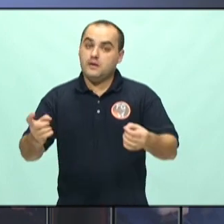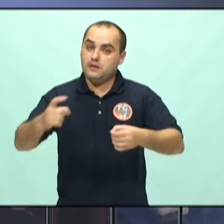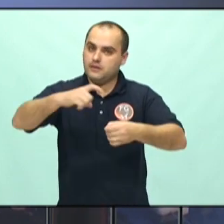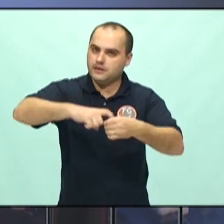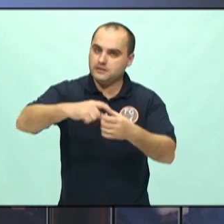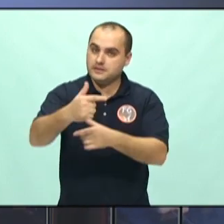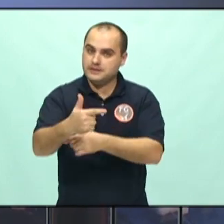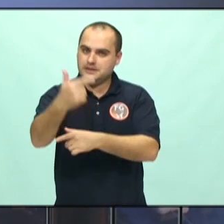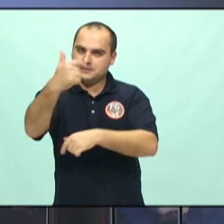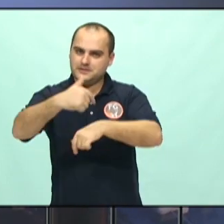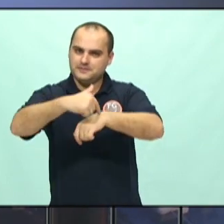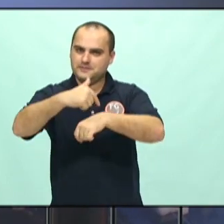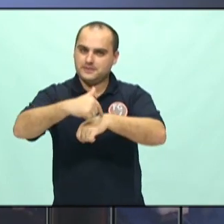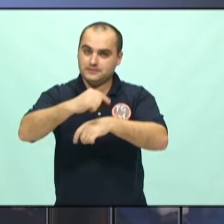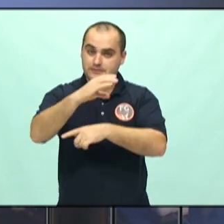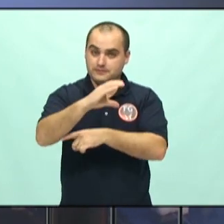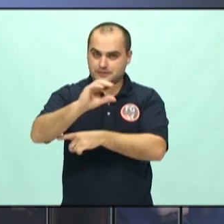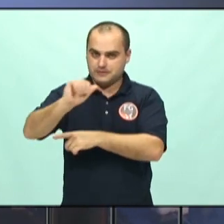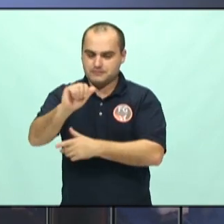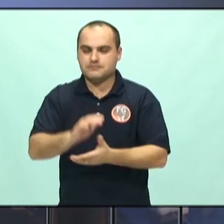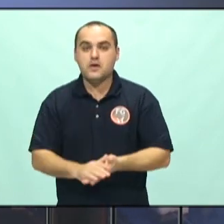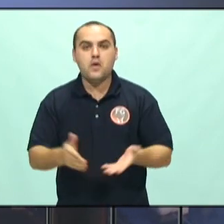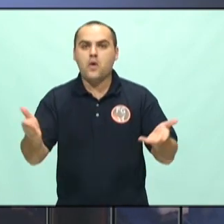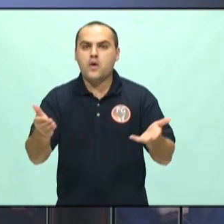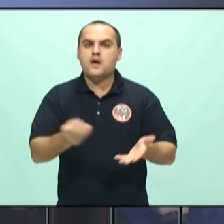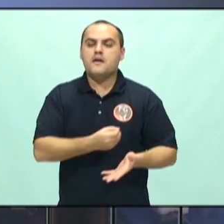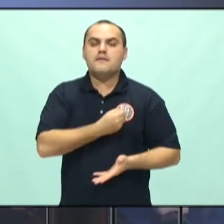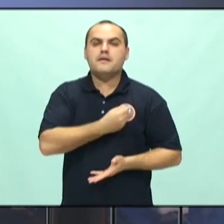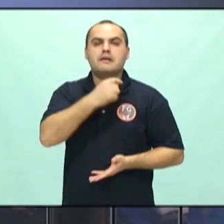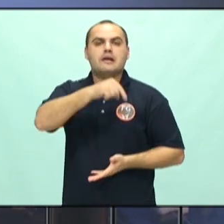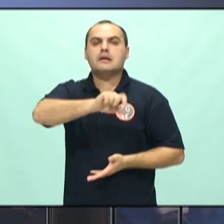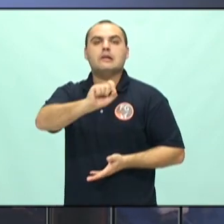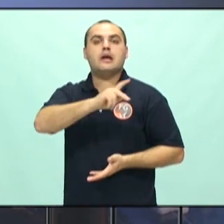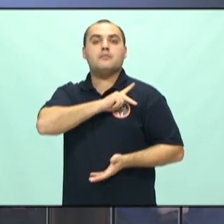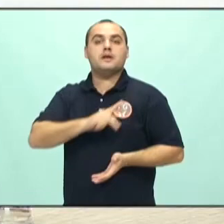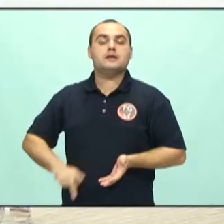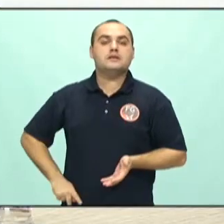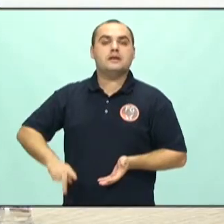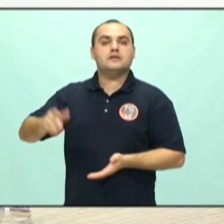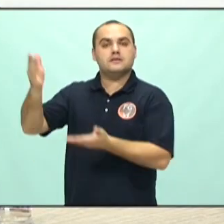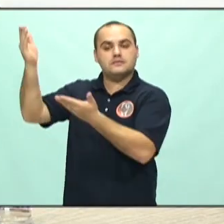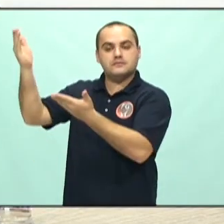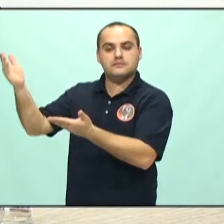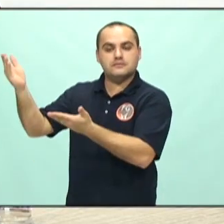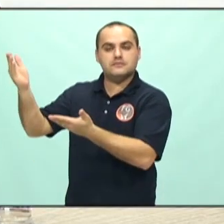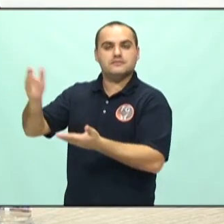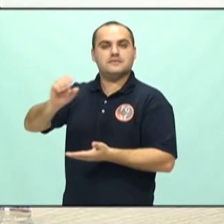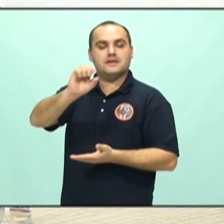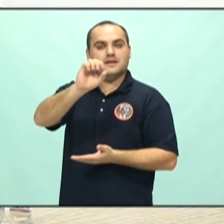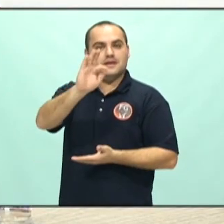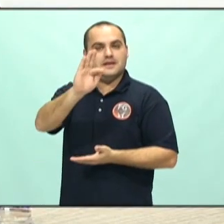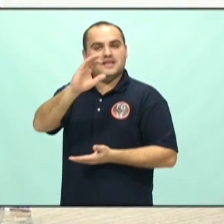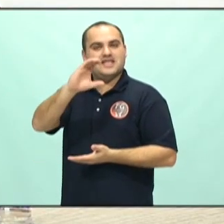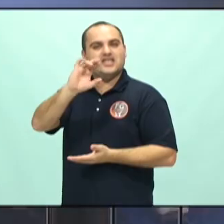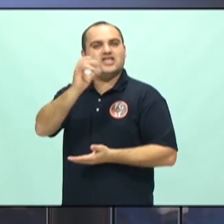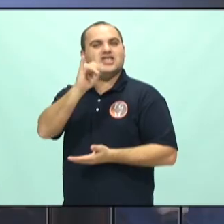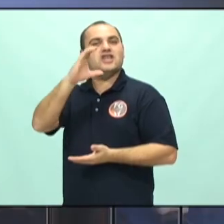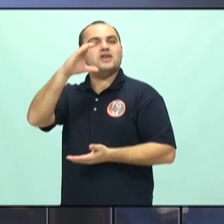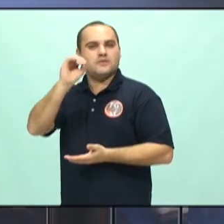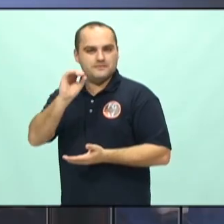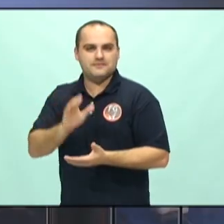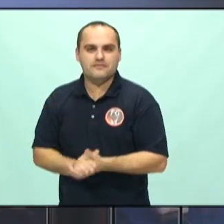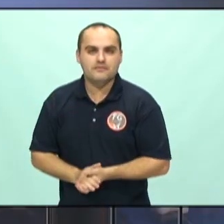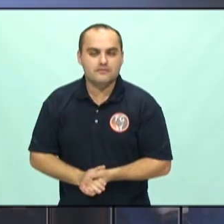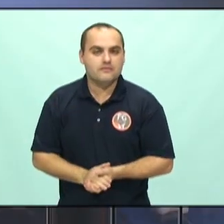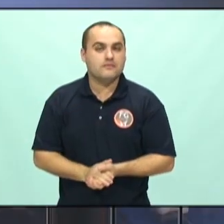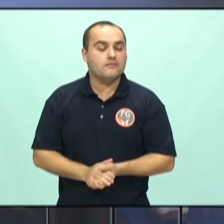Voltamos com o segundo bloco do Câmara Aberta. Hoje participa conosco o presidente do Sindifós, Francisco Johansen. Estamos